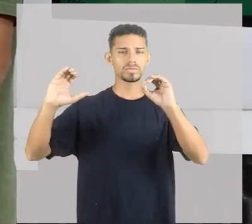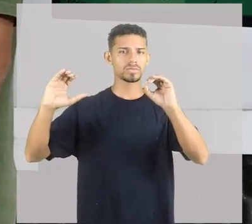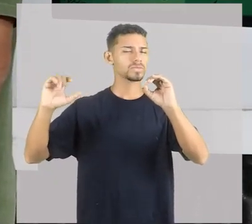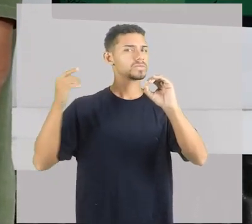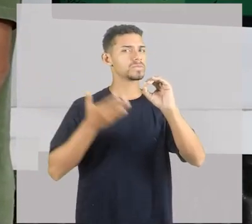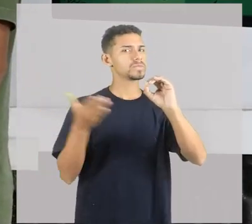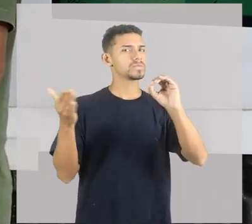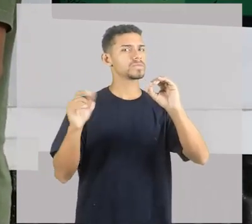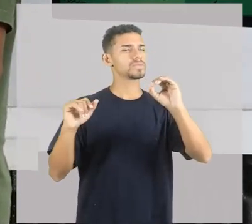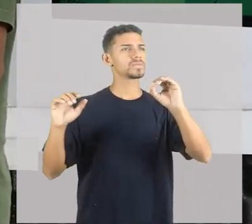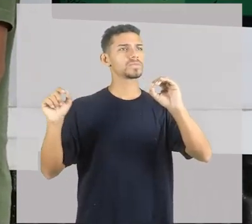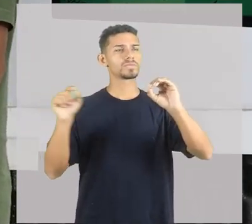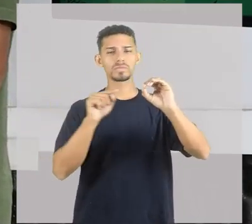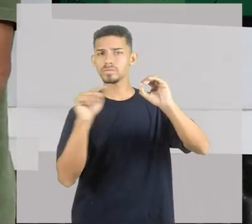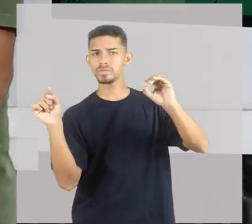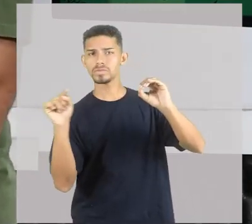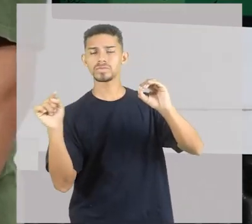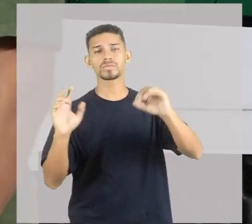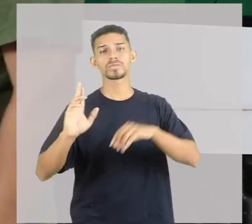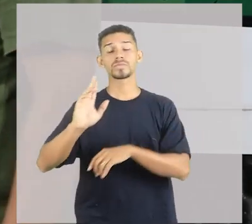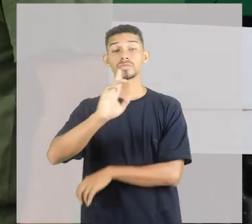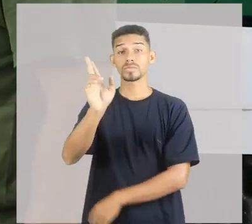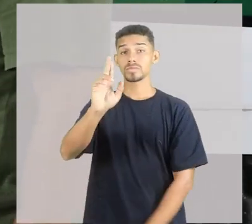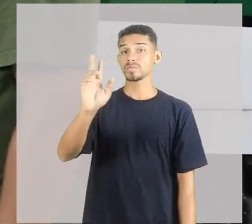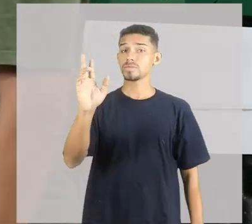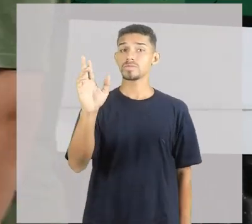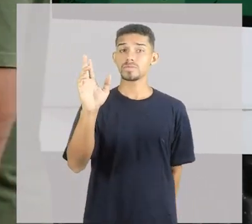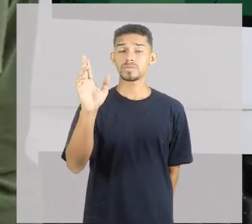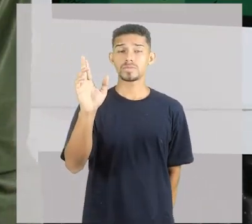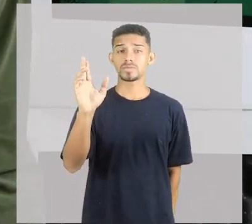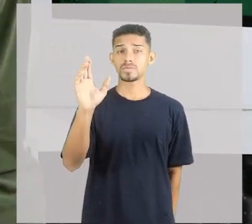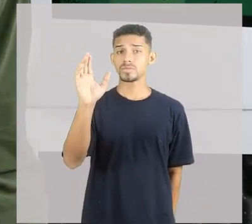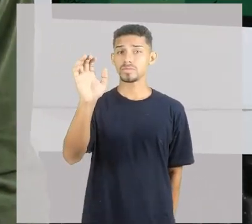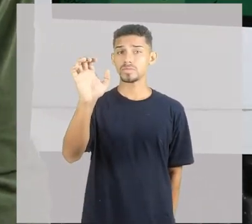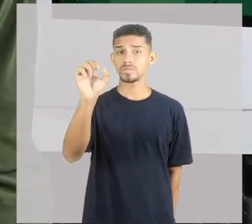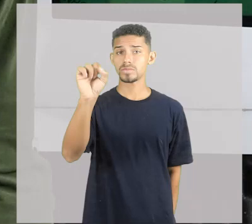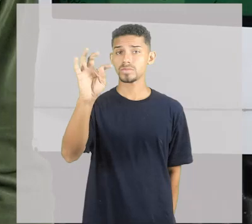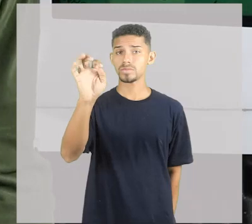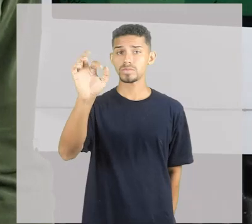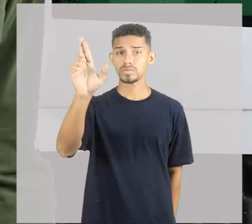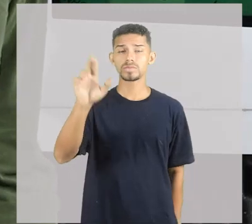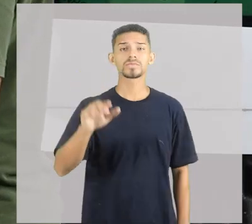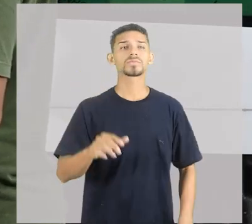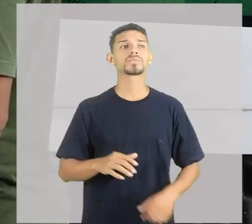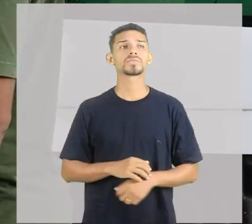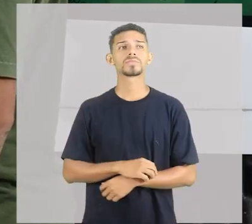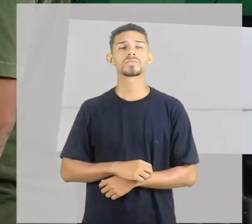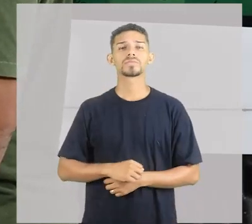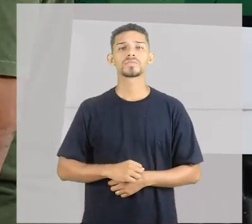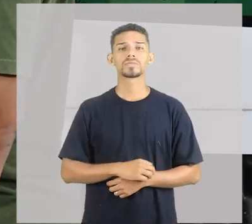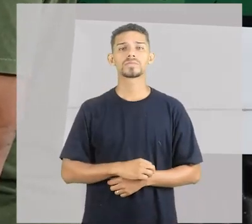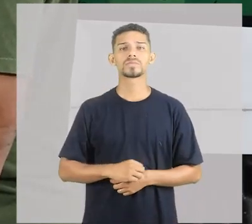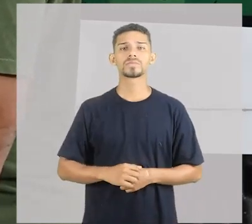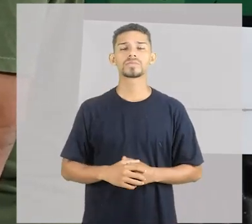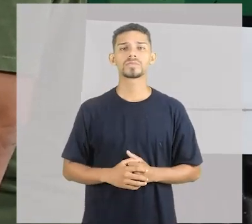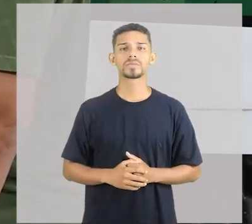lugar do hidrogênio um radicalzinho, você tem um éster. Por exemplo, você tem aqui, ó, um